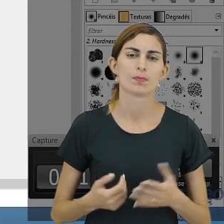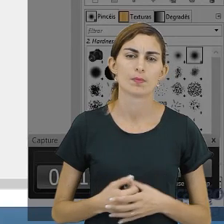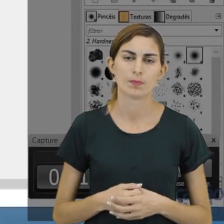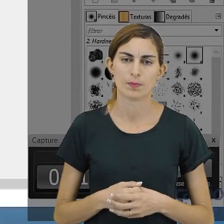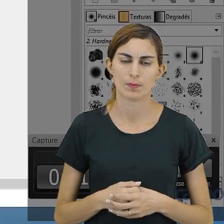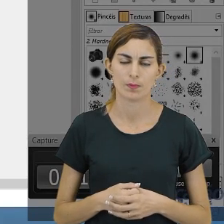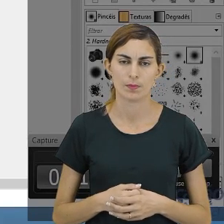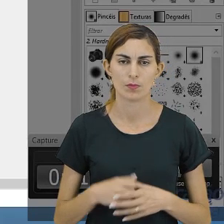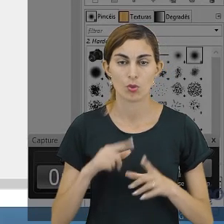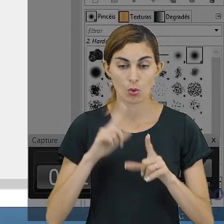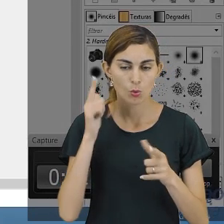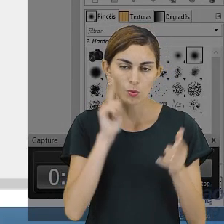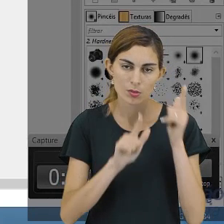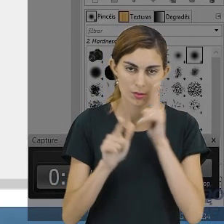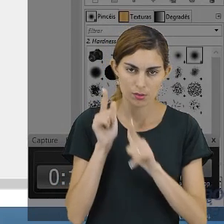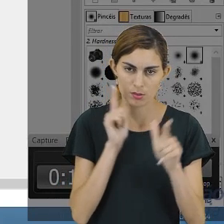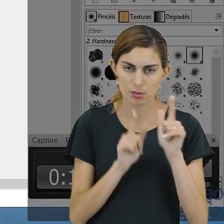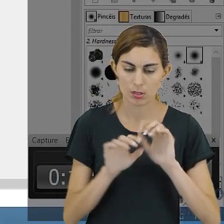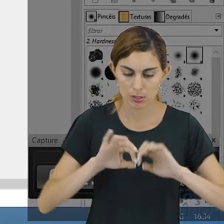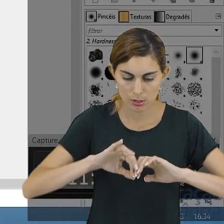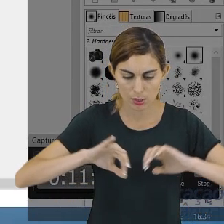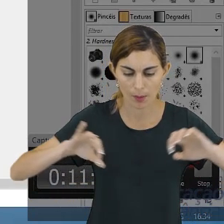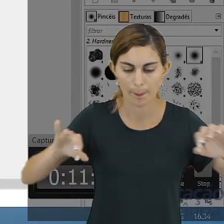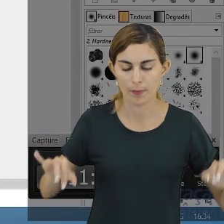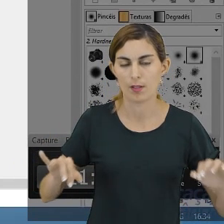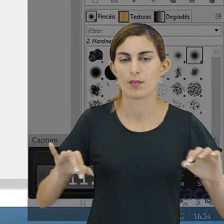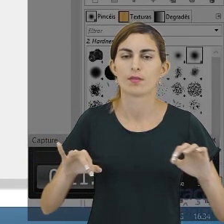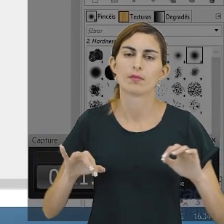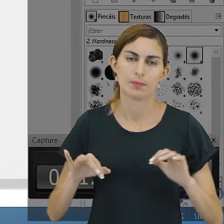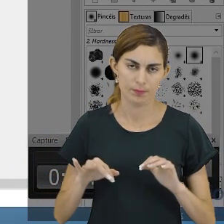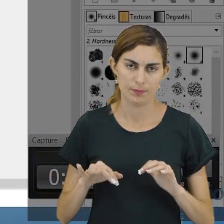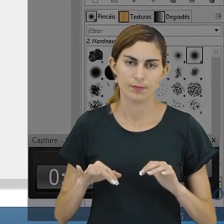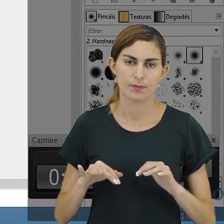inicial para conseguir separar